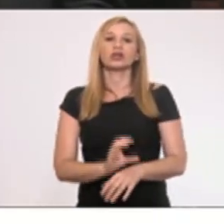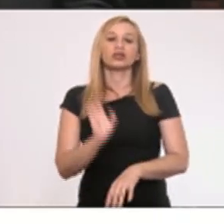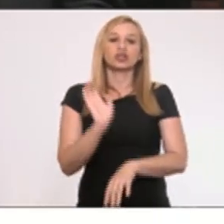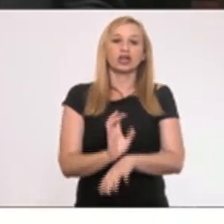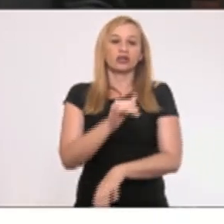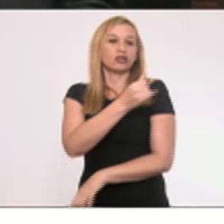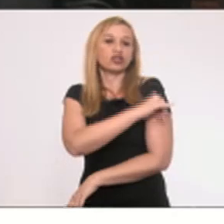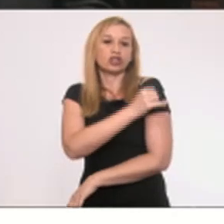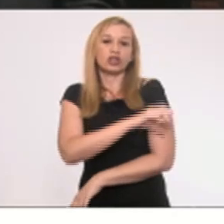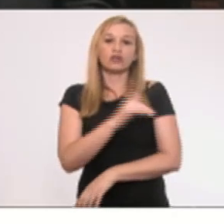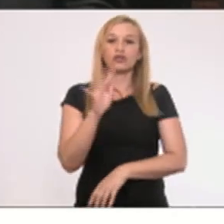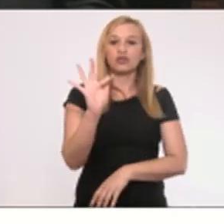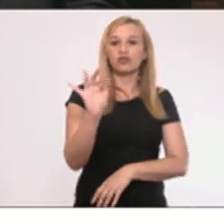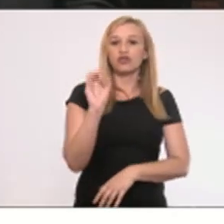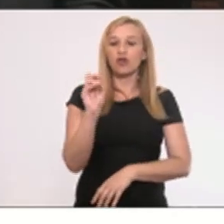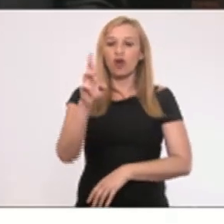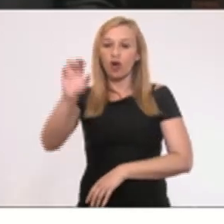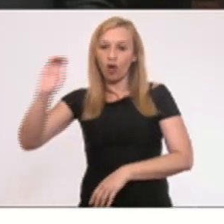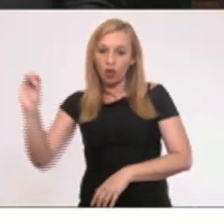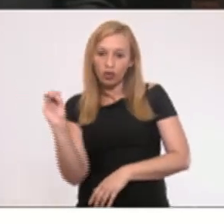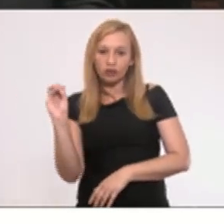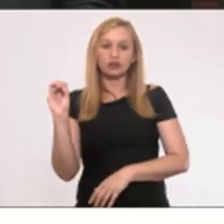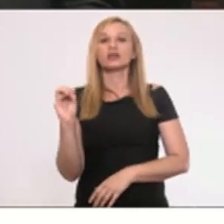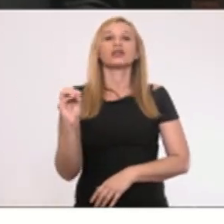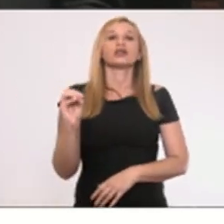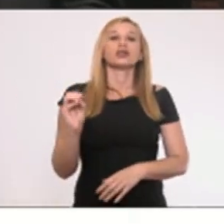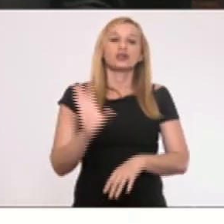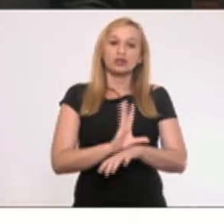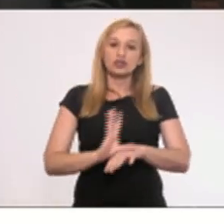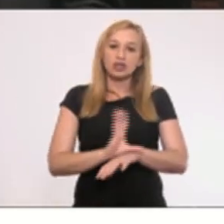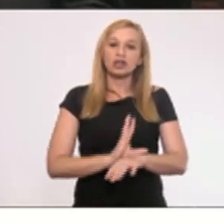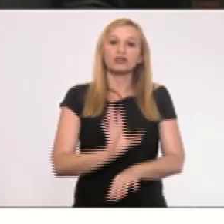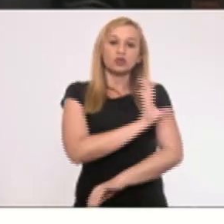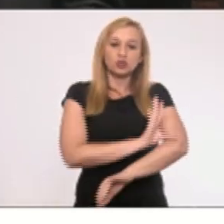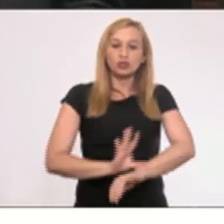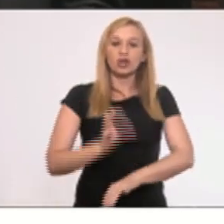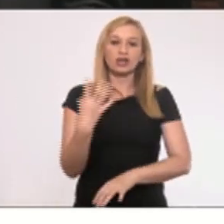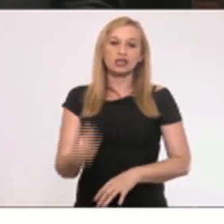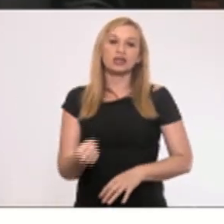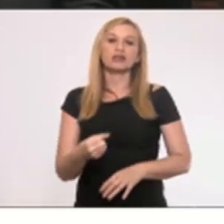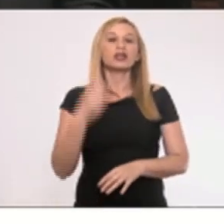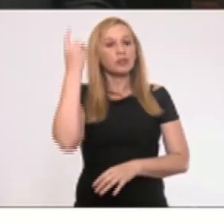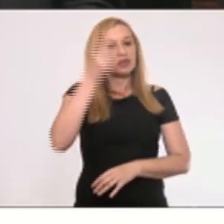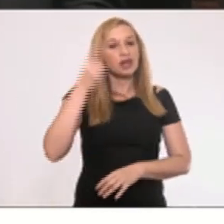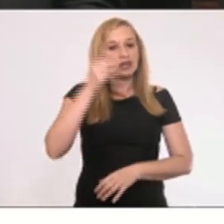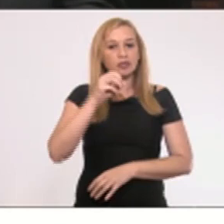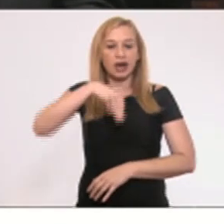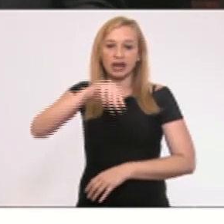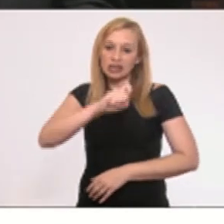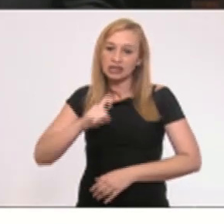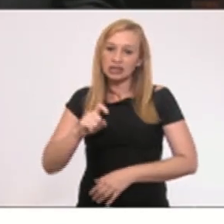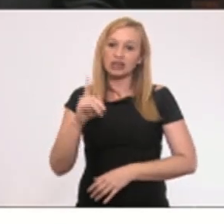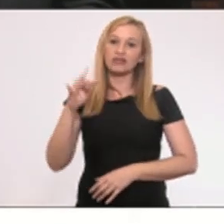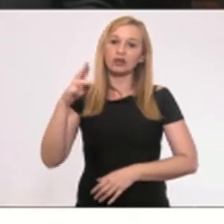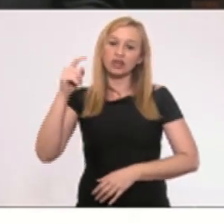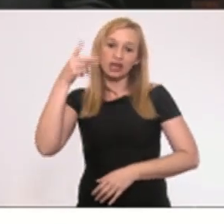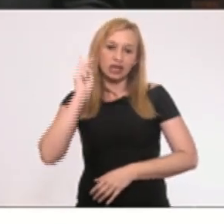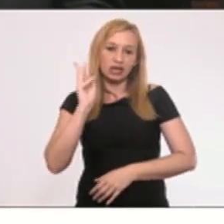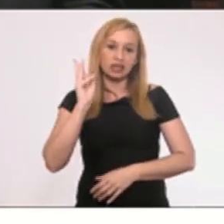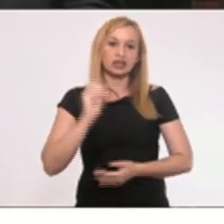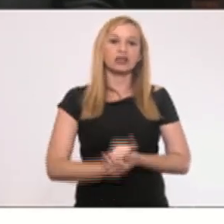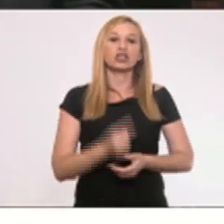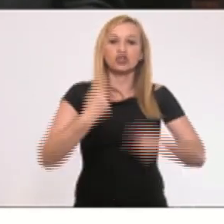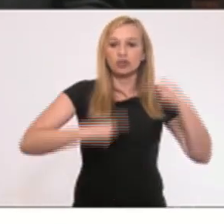forró. Pareceres das comissões de condição de pela constitucionalidade e de cultura favorável. Relatores, deputado Max Leme e Valdeque Carneiro. Em